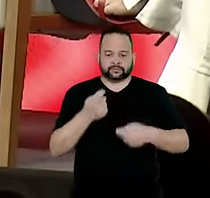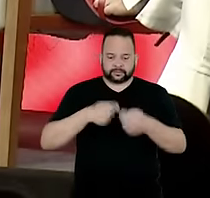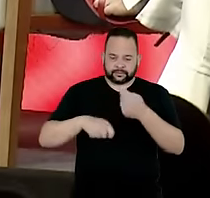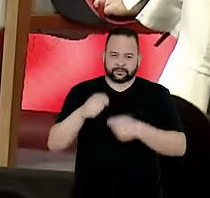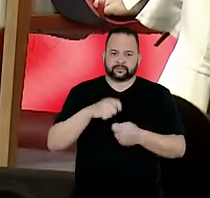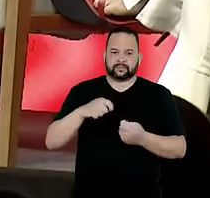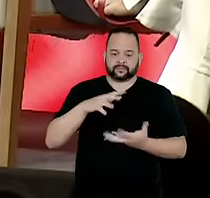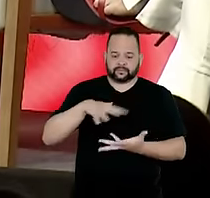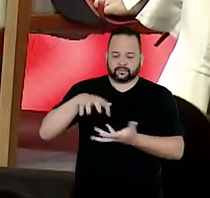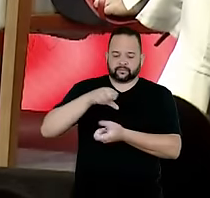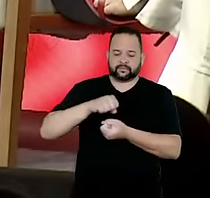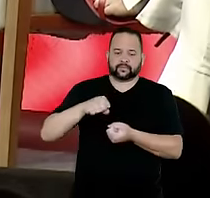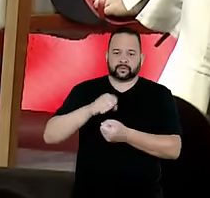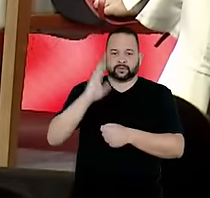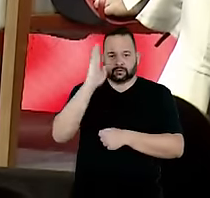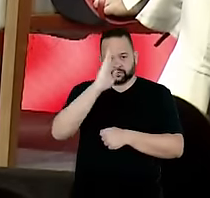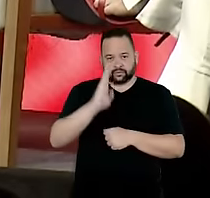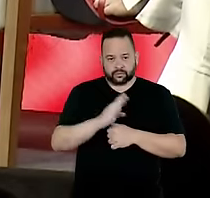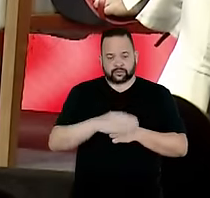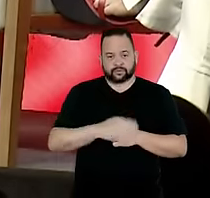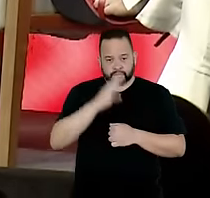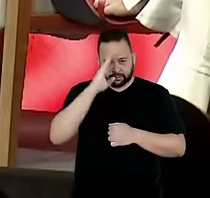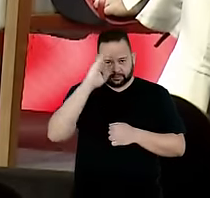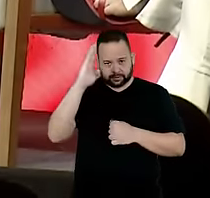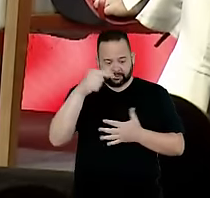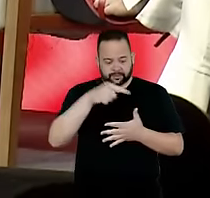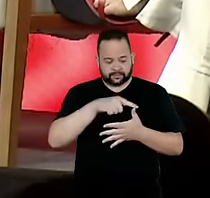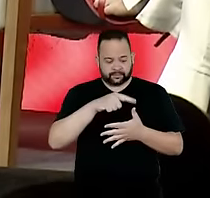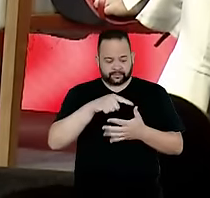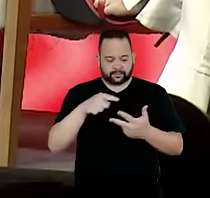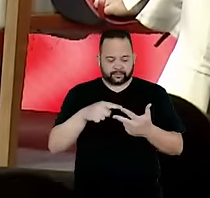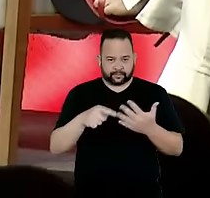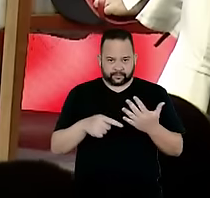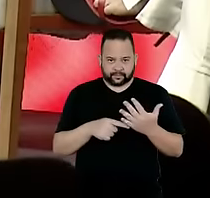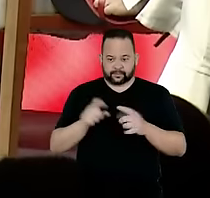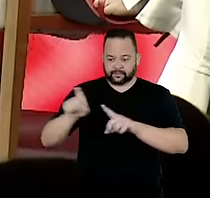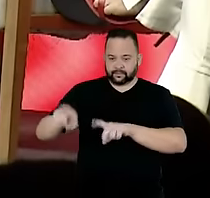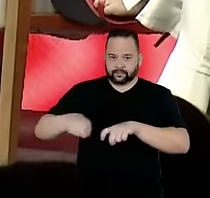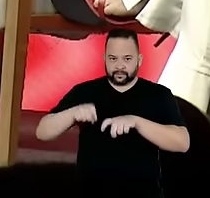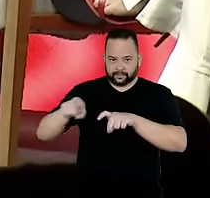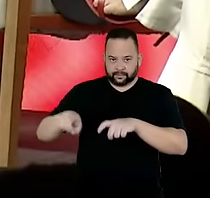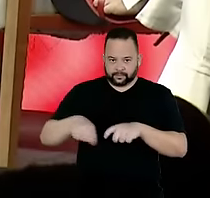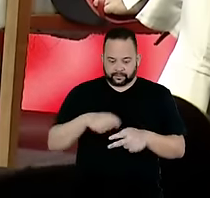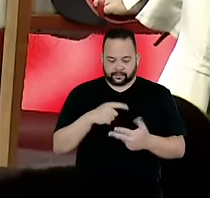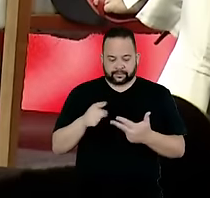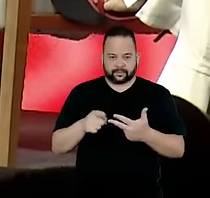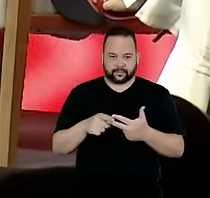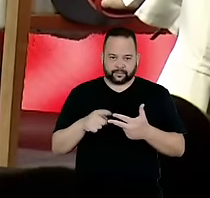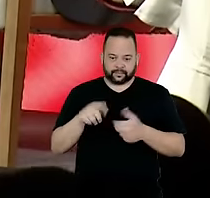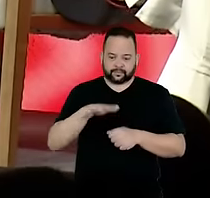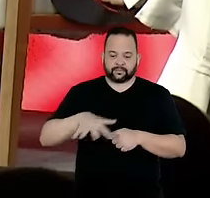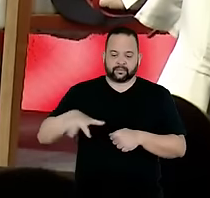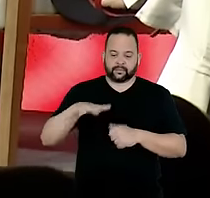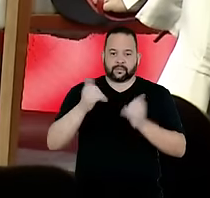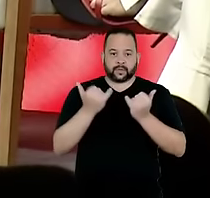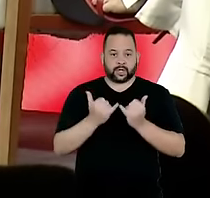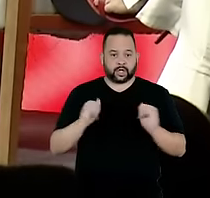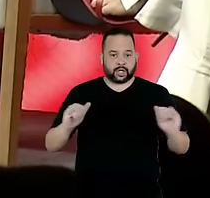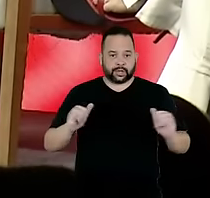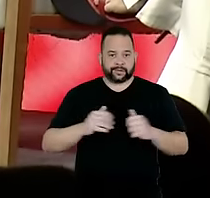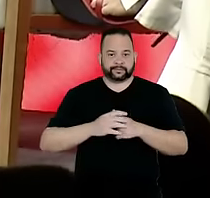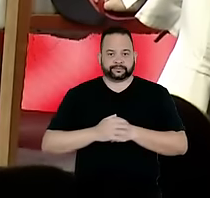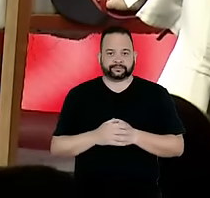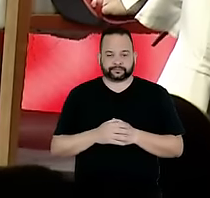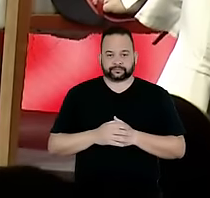os principais setores seriam O agronegócio e o setor energético então assim o fiagro por